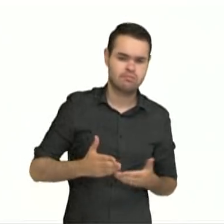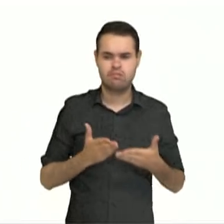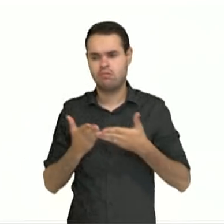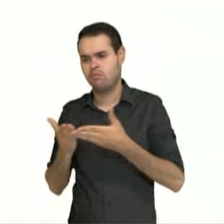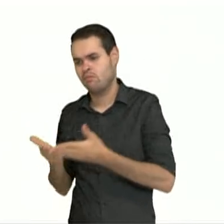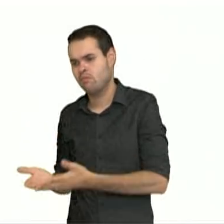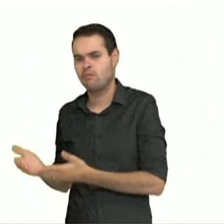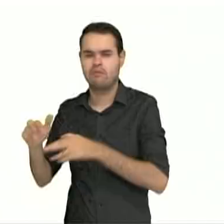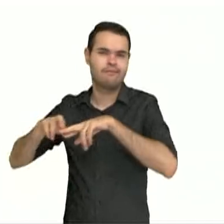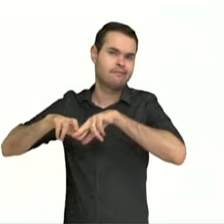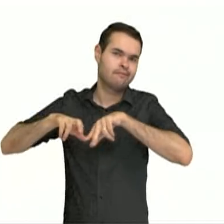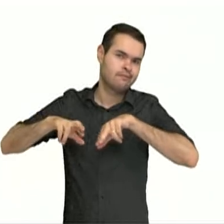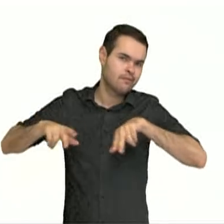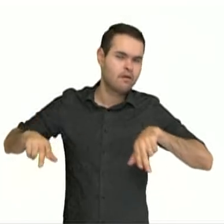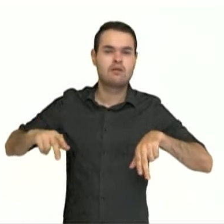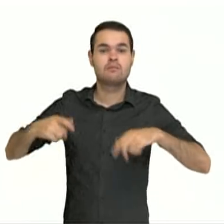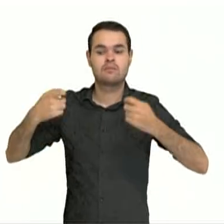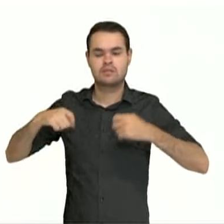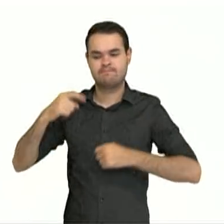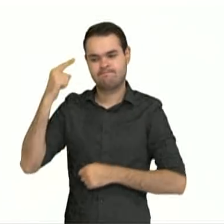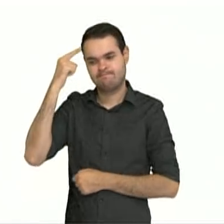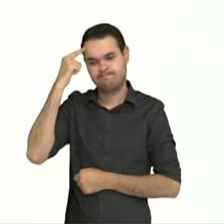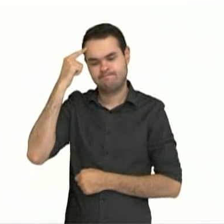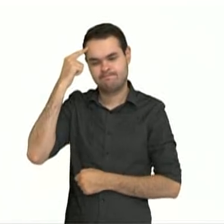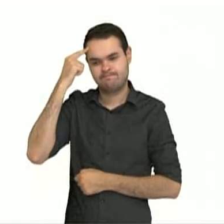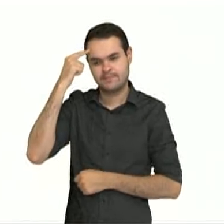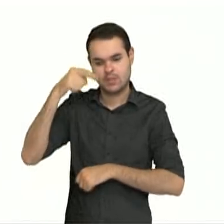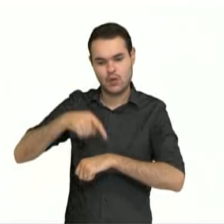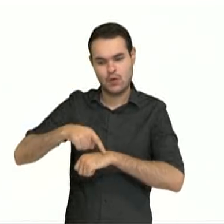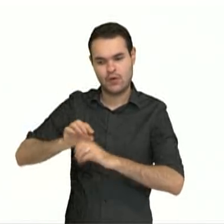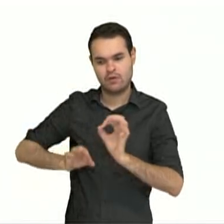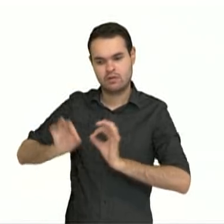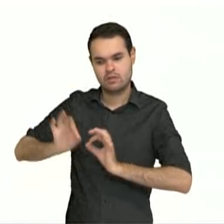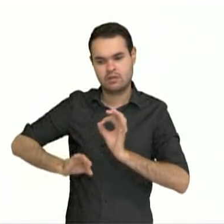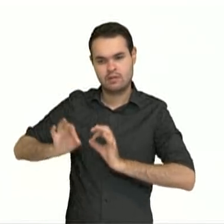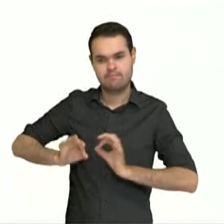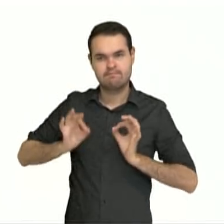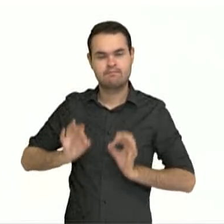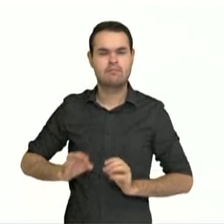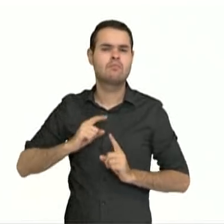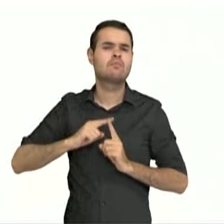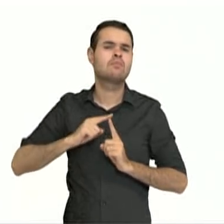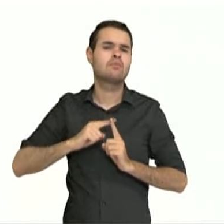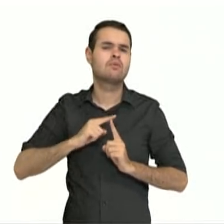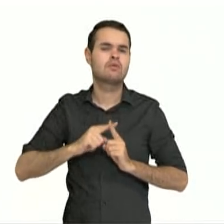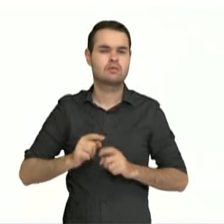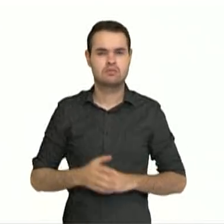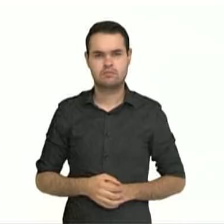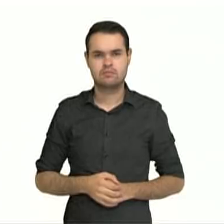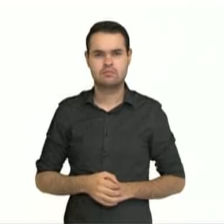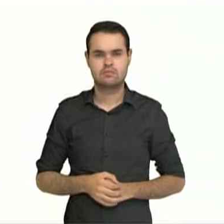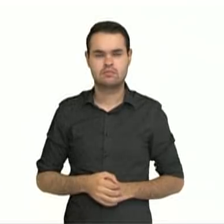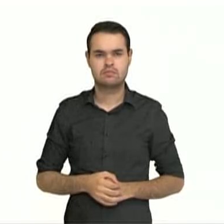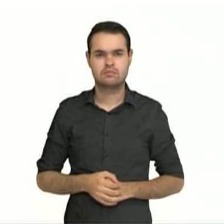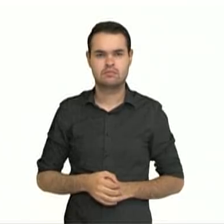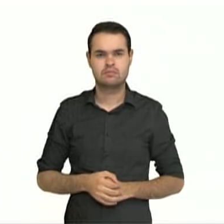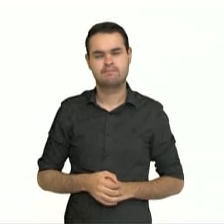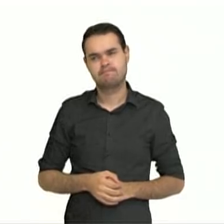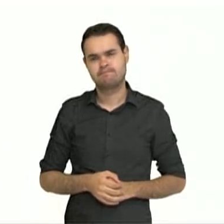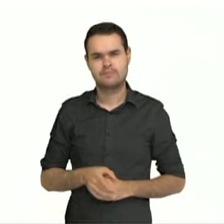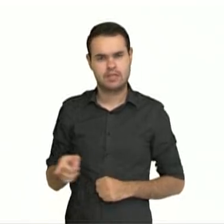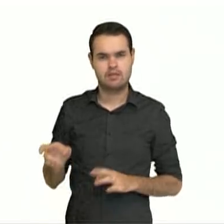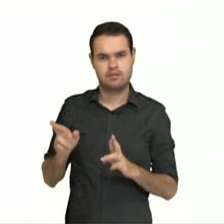então pensar ali numa organização das horas. Por que tinha que organizar as horas? Porque